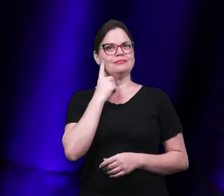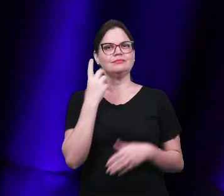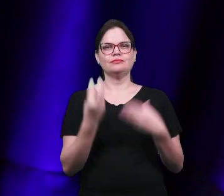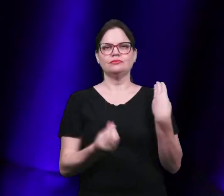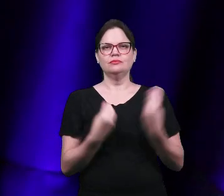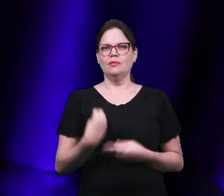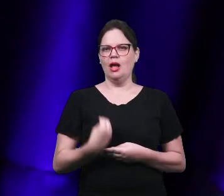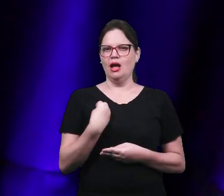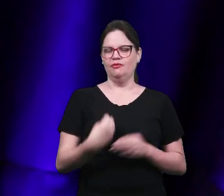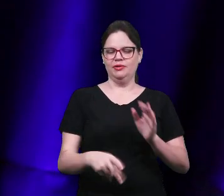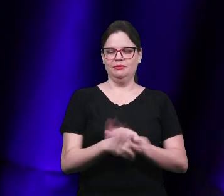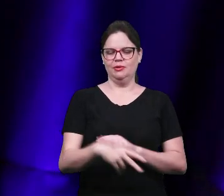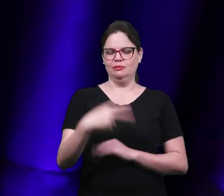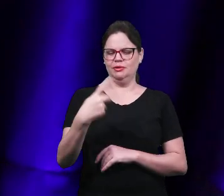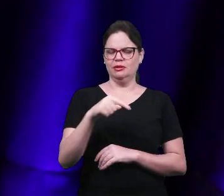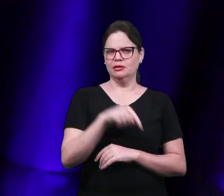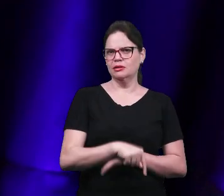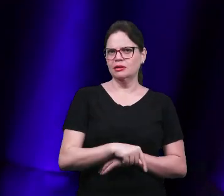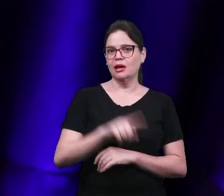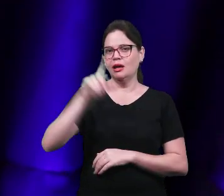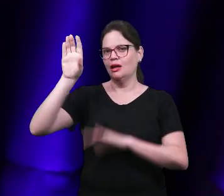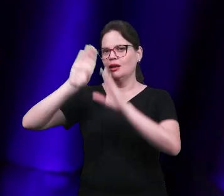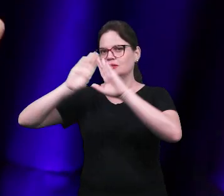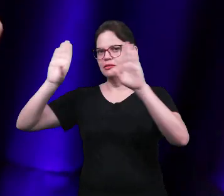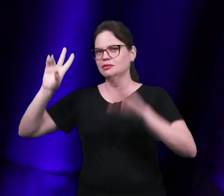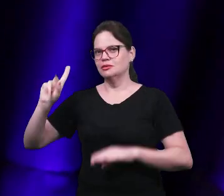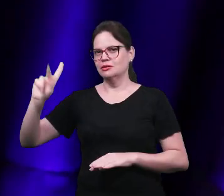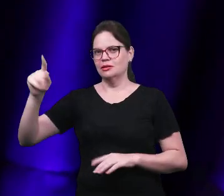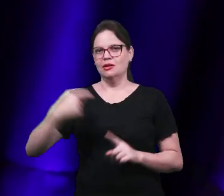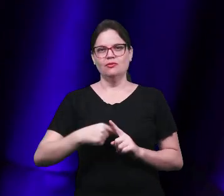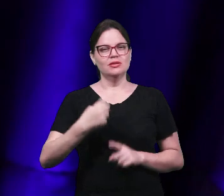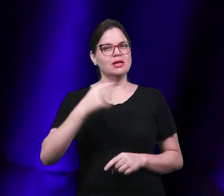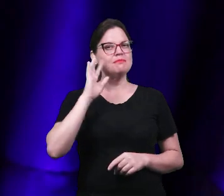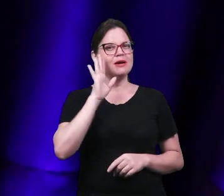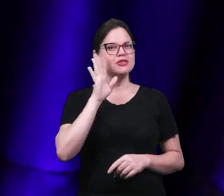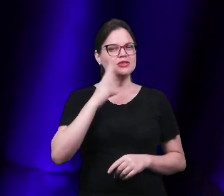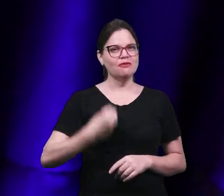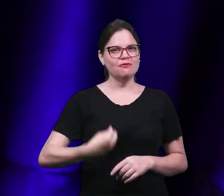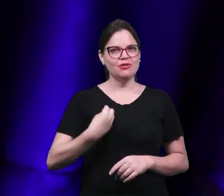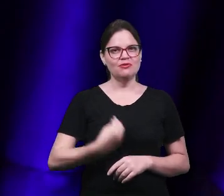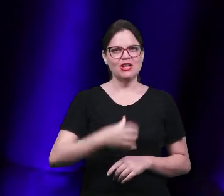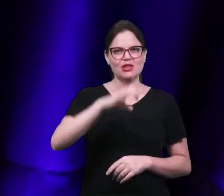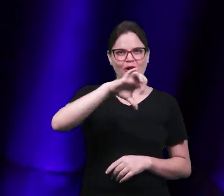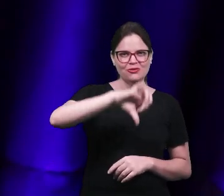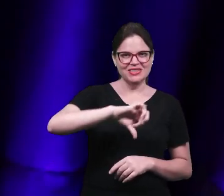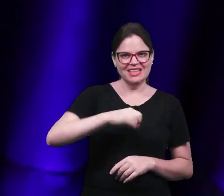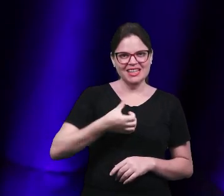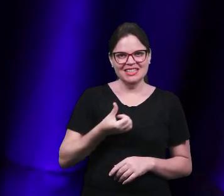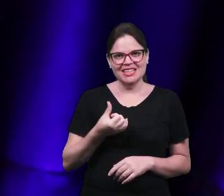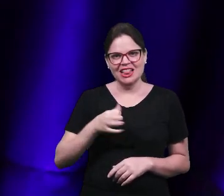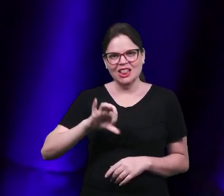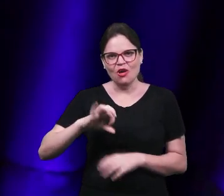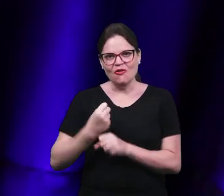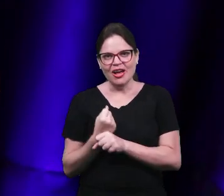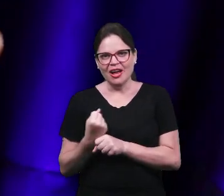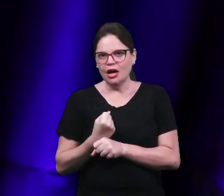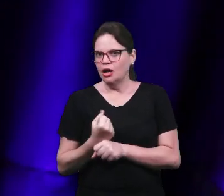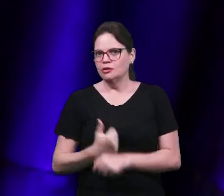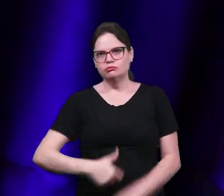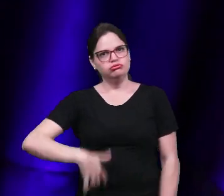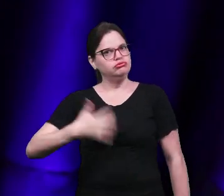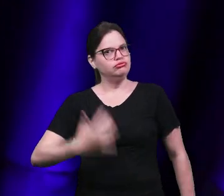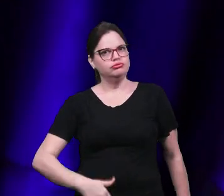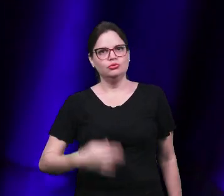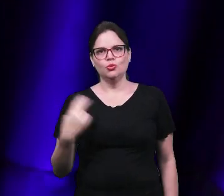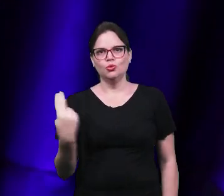vida eterna. Porque viver nessa terra 969 anos, aparentemente para nós é muita coisa. Mas